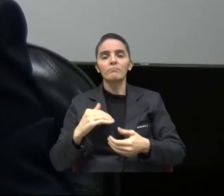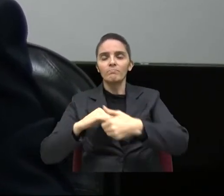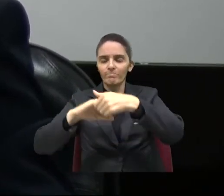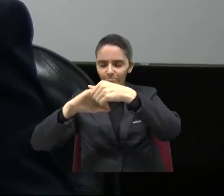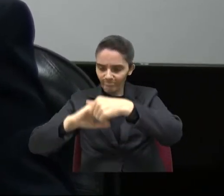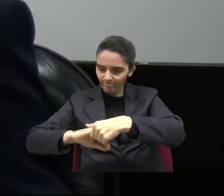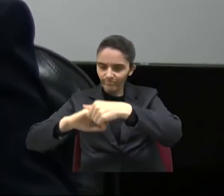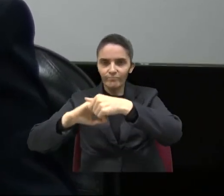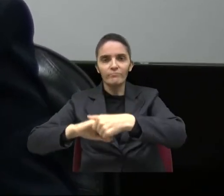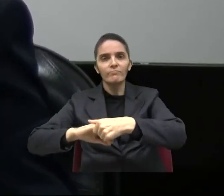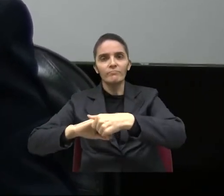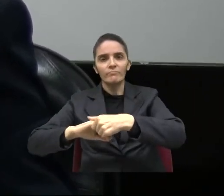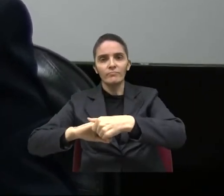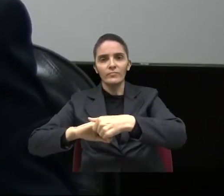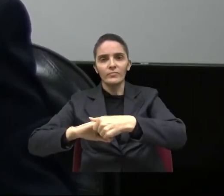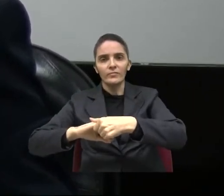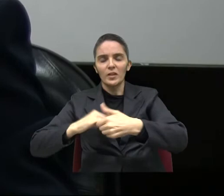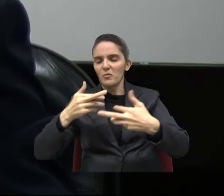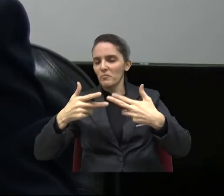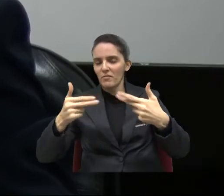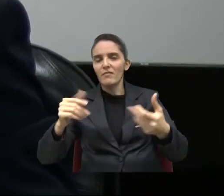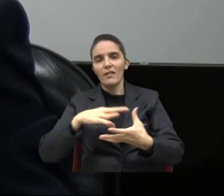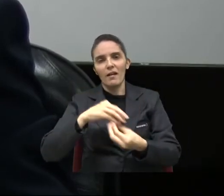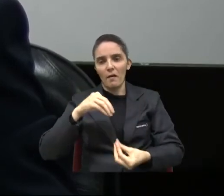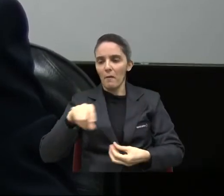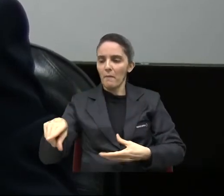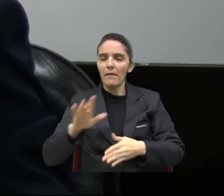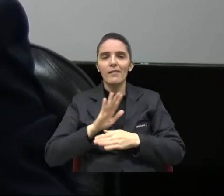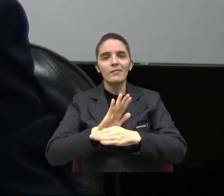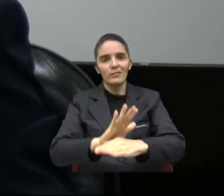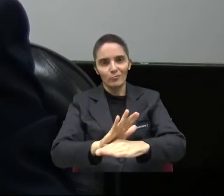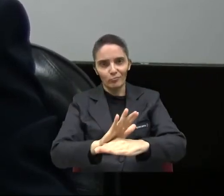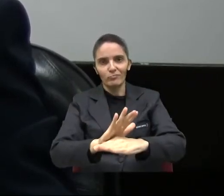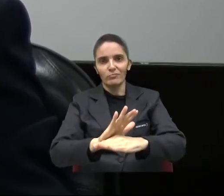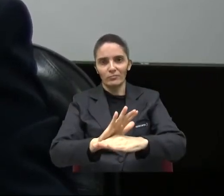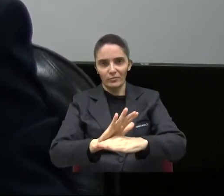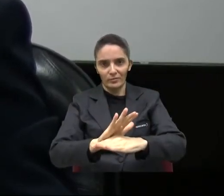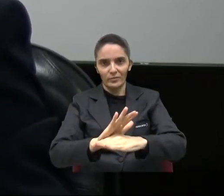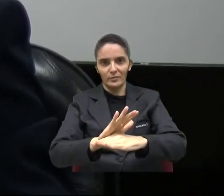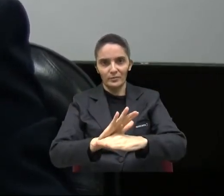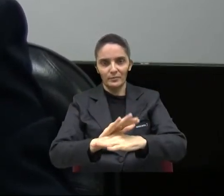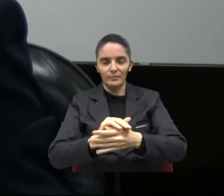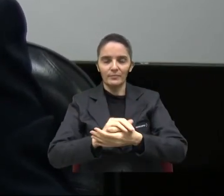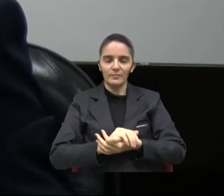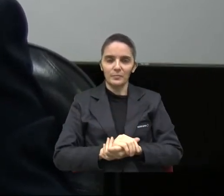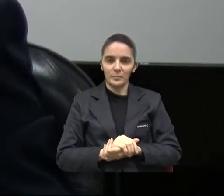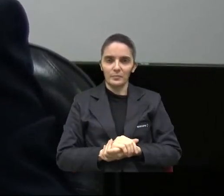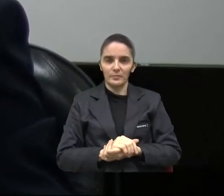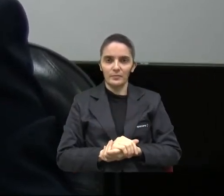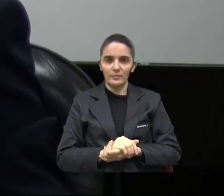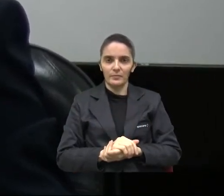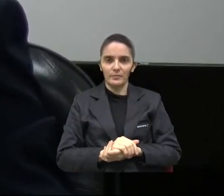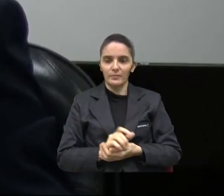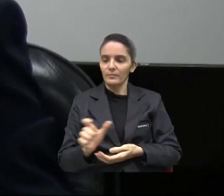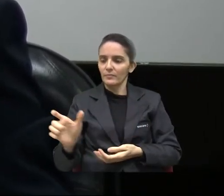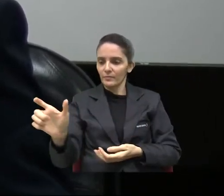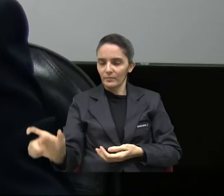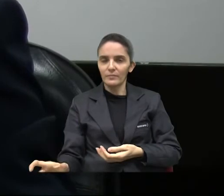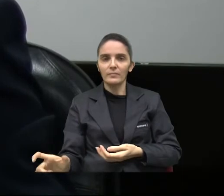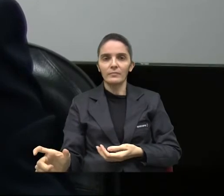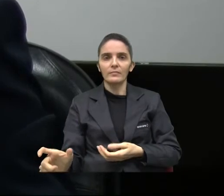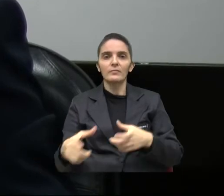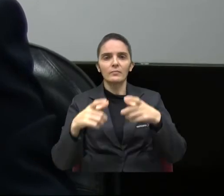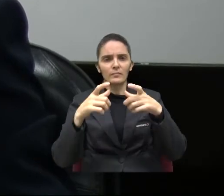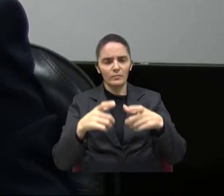por tantas almas que ele ajudou a ganhar para o reino de Deus, e ele está aonde com certeza